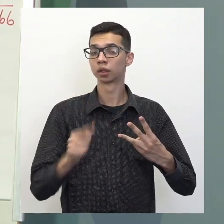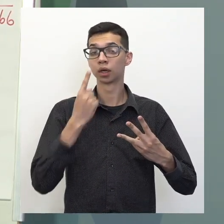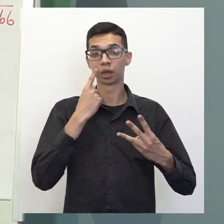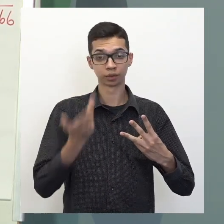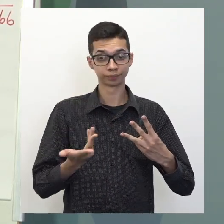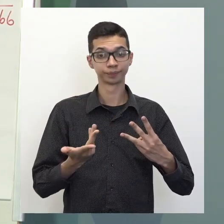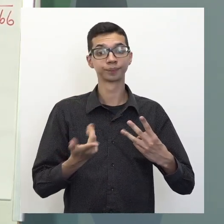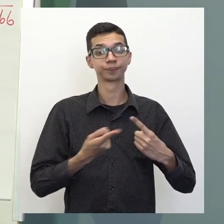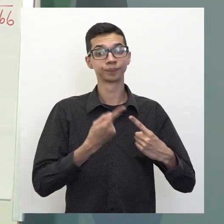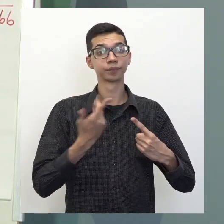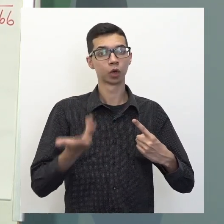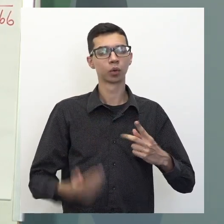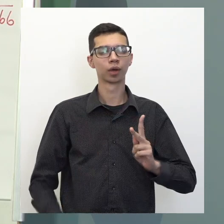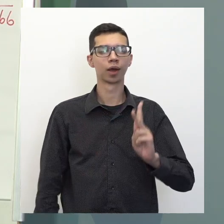Kc,